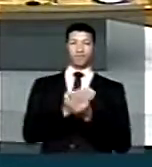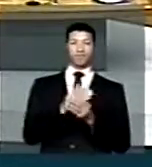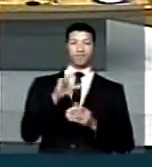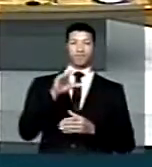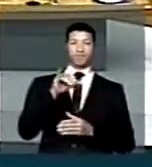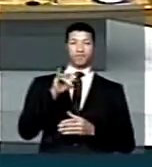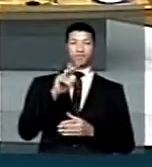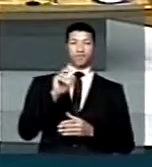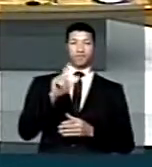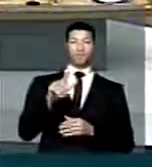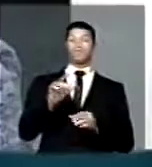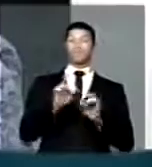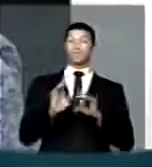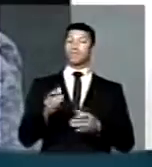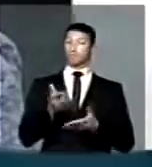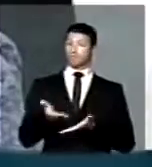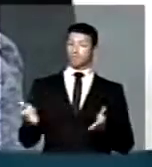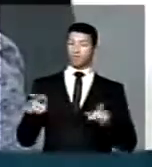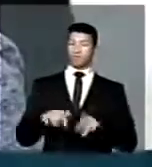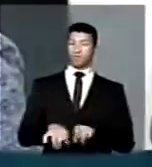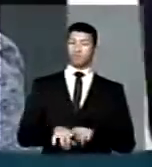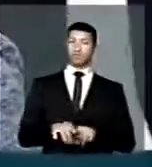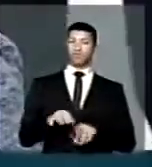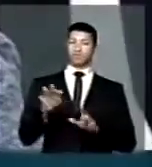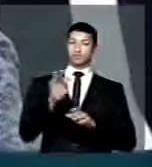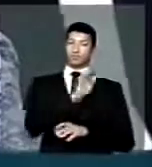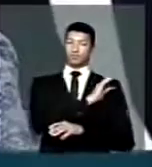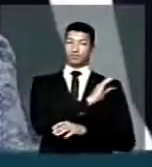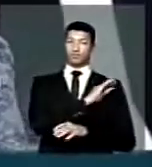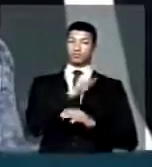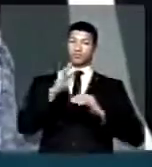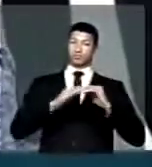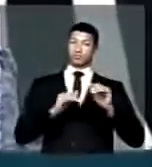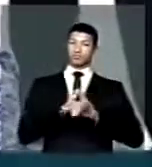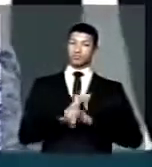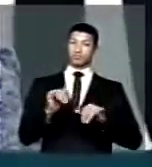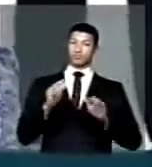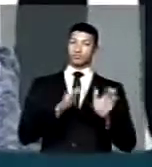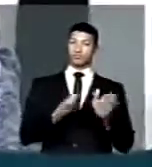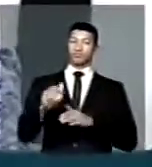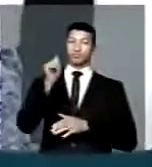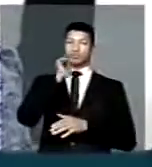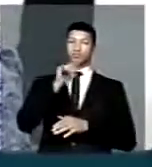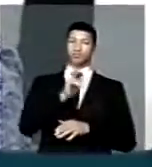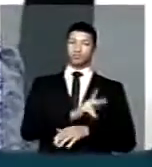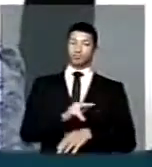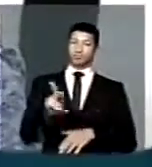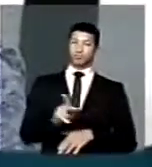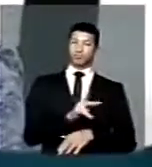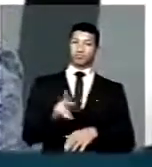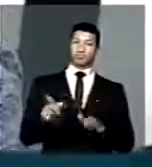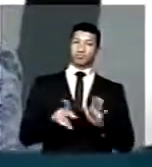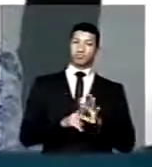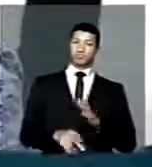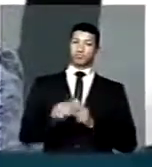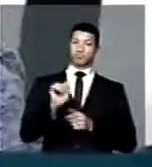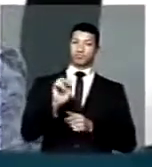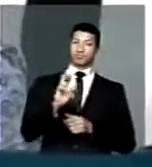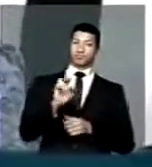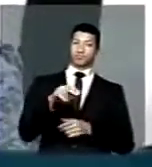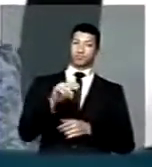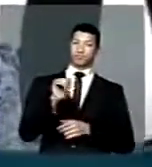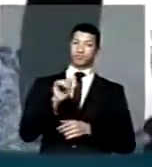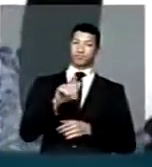Civil. Deixo aqui, então, a nota técnica solicitada pela bancada feminina do professor Arnaldo Oliveira